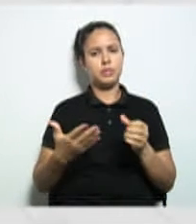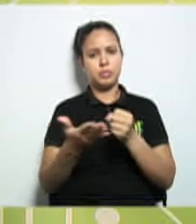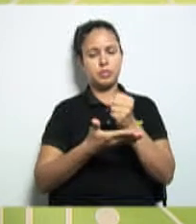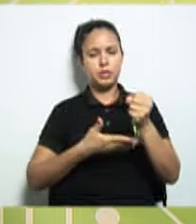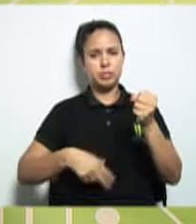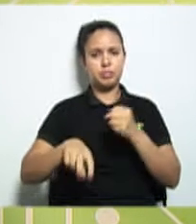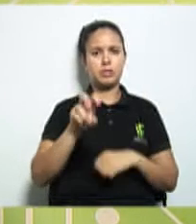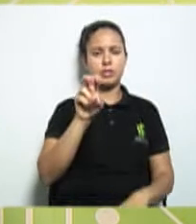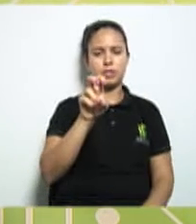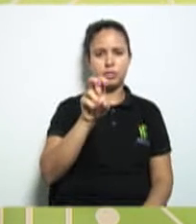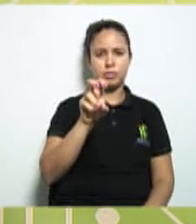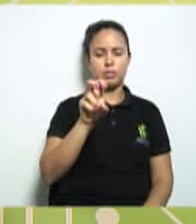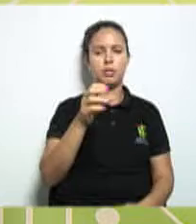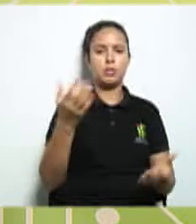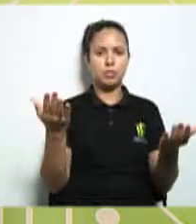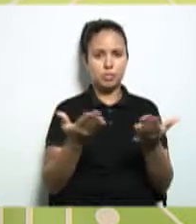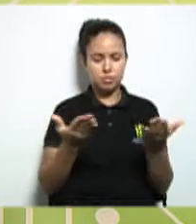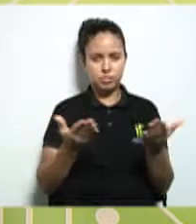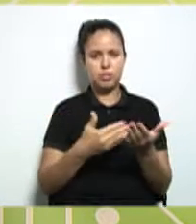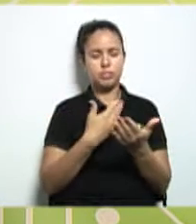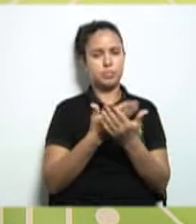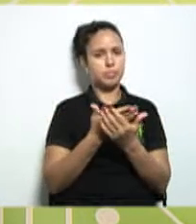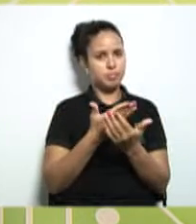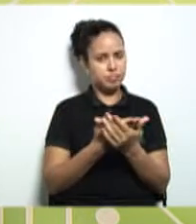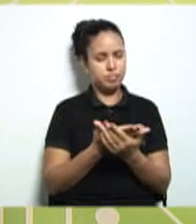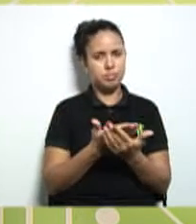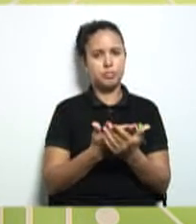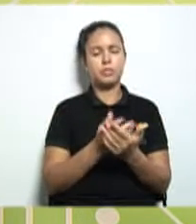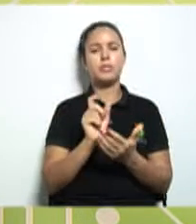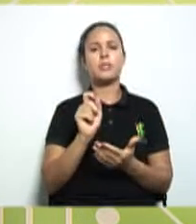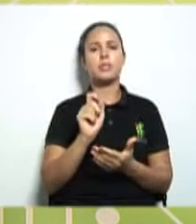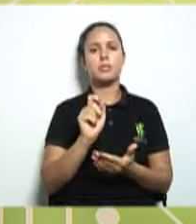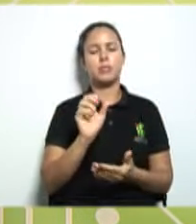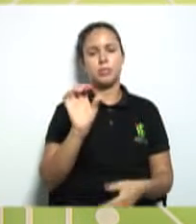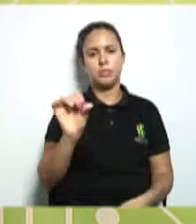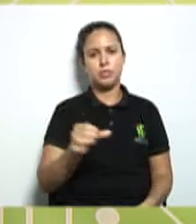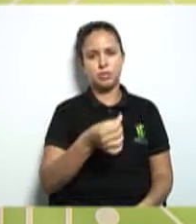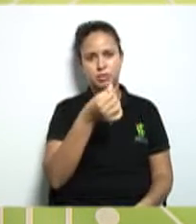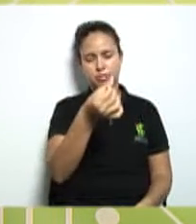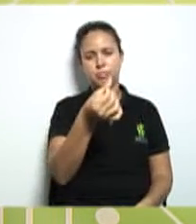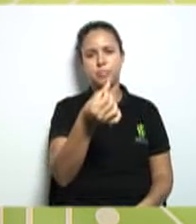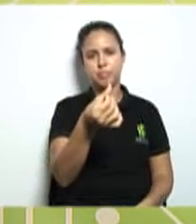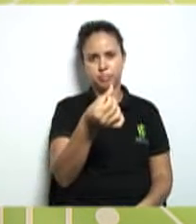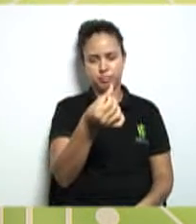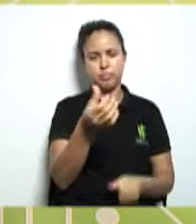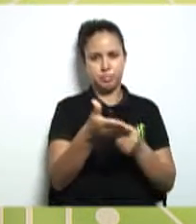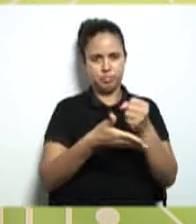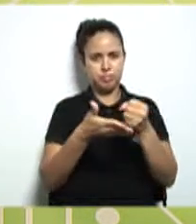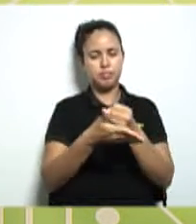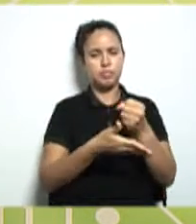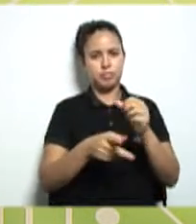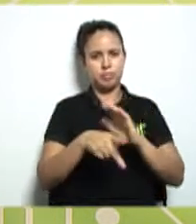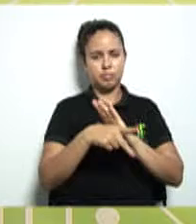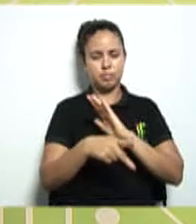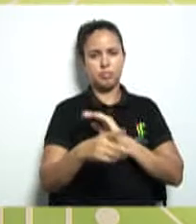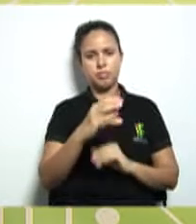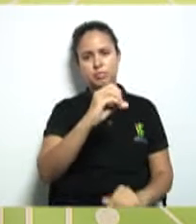né? E hoje nós vamos falar sobre os outros 6 princípios do cooperativismo. Então vamos continuar